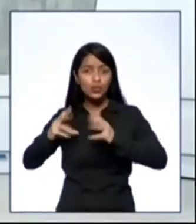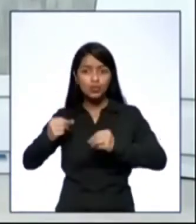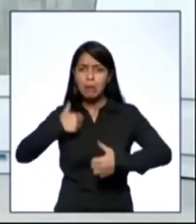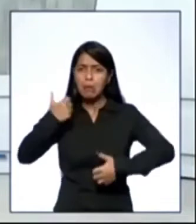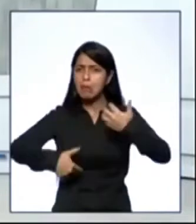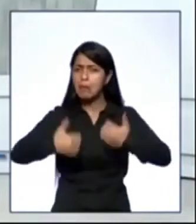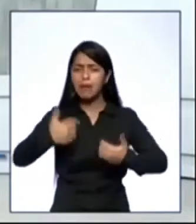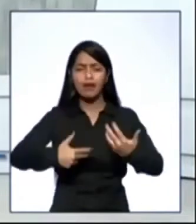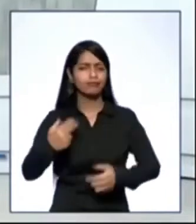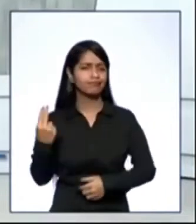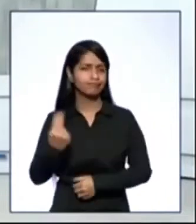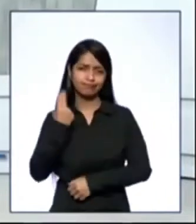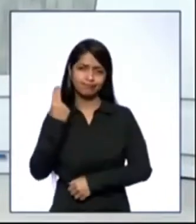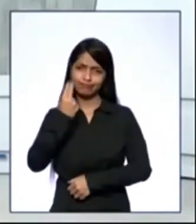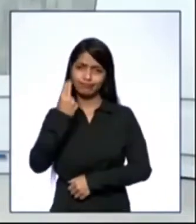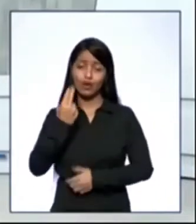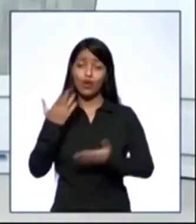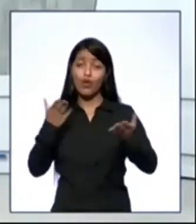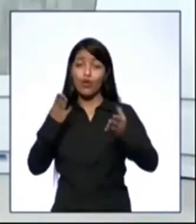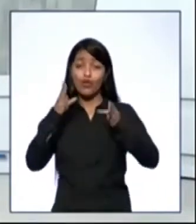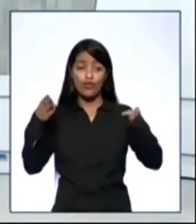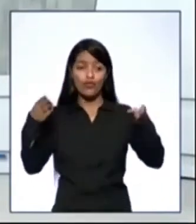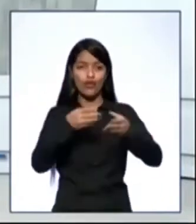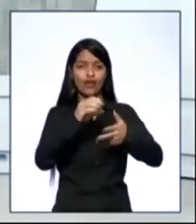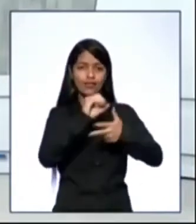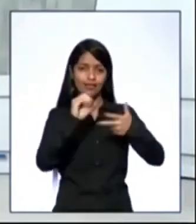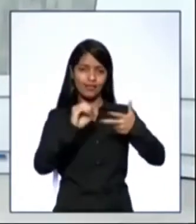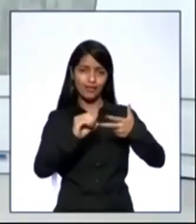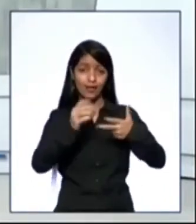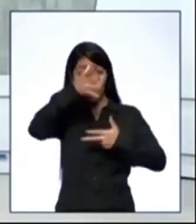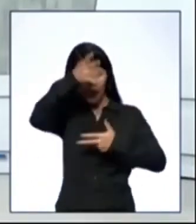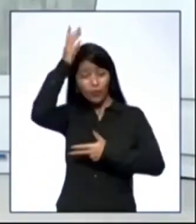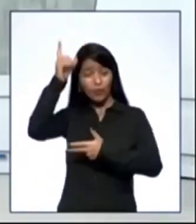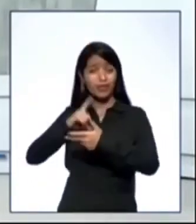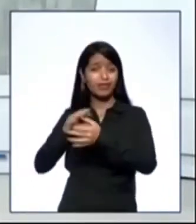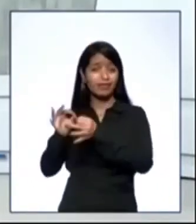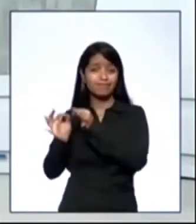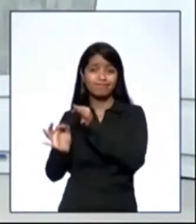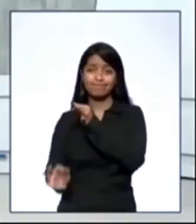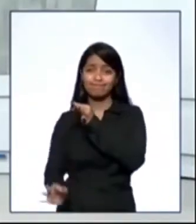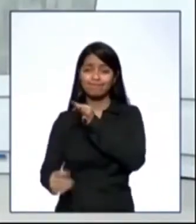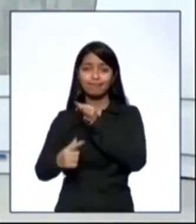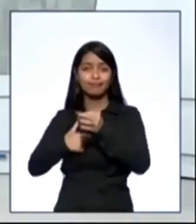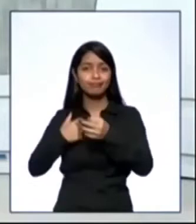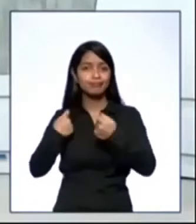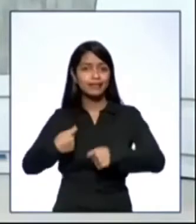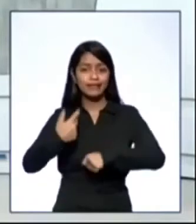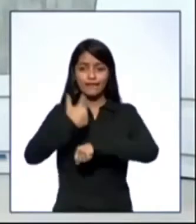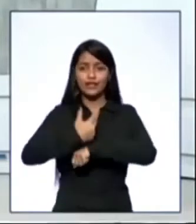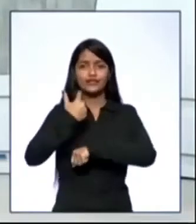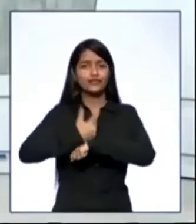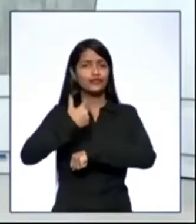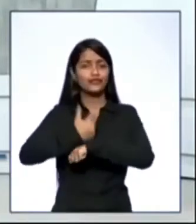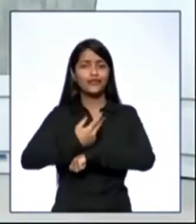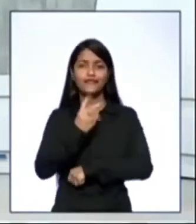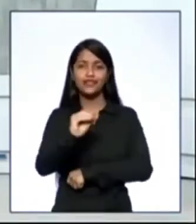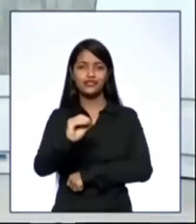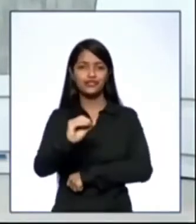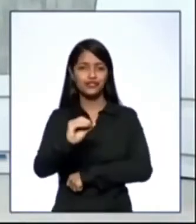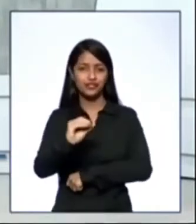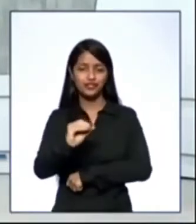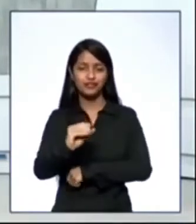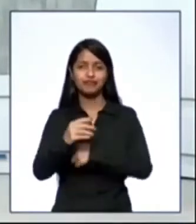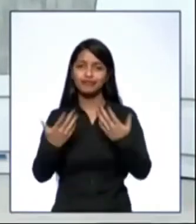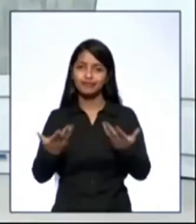Roma, porque a gente tá focado no Enem, e Roma é um assunto muito gigante. Eu teria que gravar, 20 vídeos para falar de tudo. Por que a